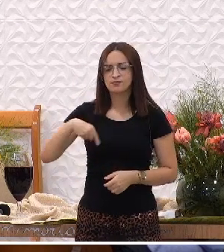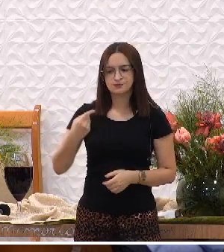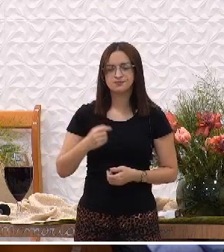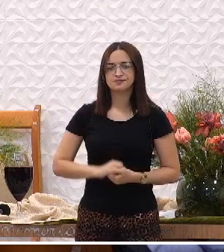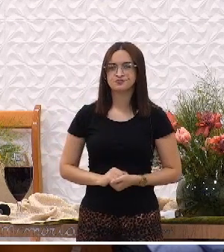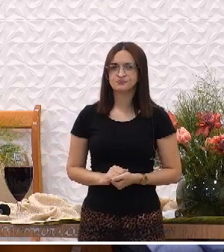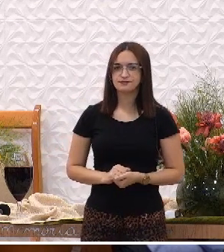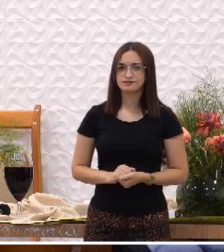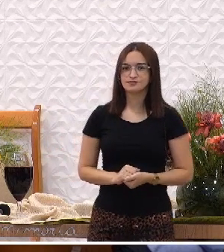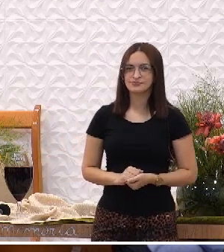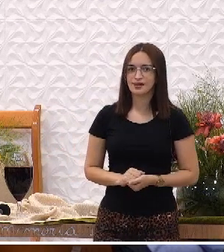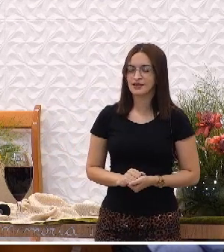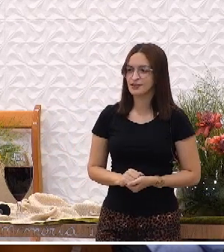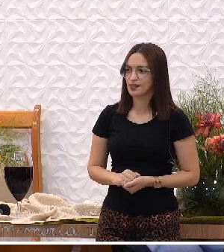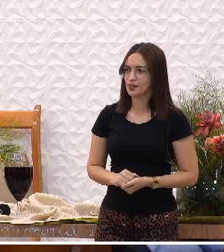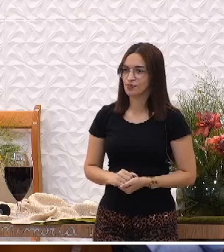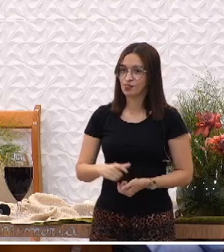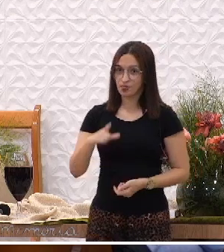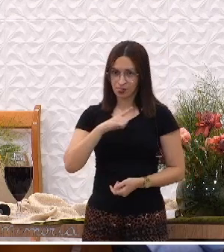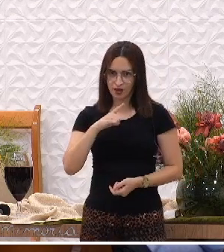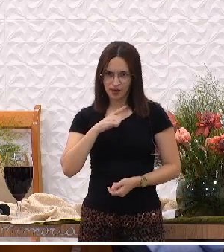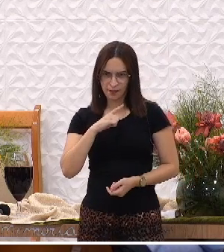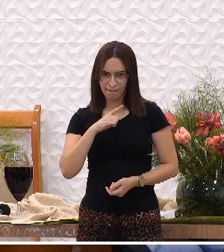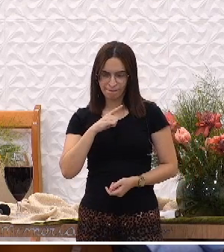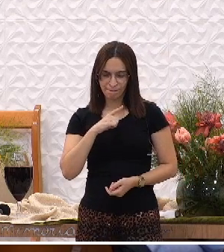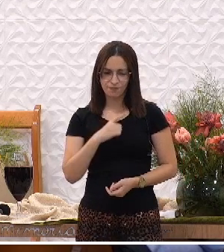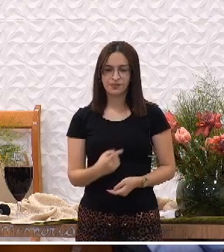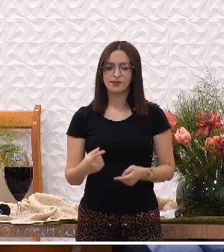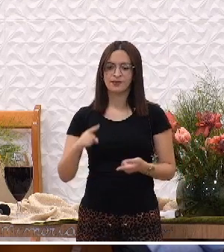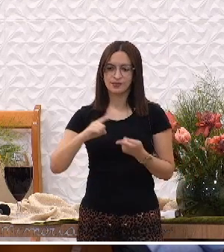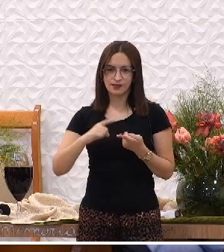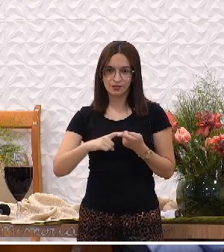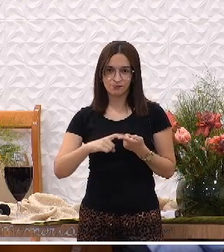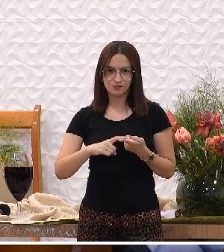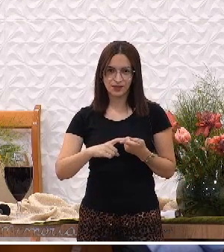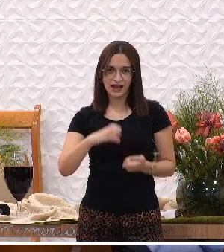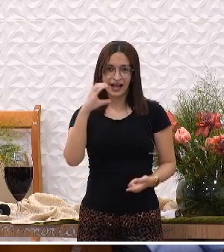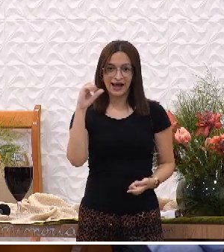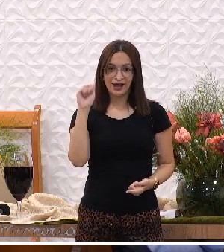Um dos motivos pelos quais a gente é reformado também é por causa do calvinismo.